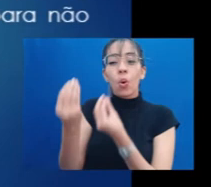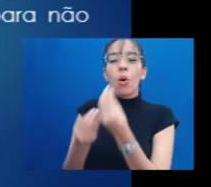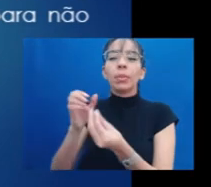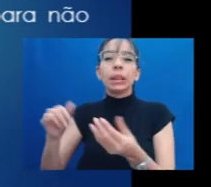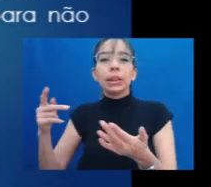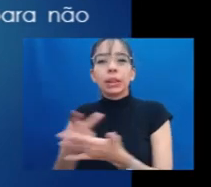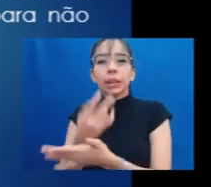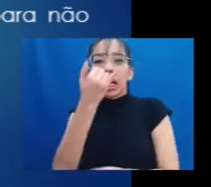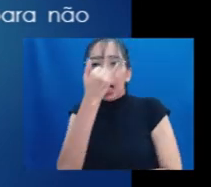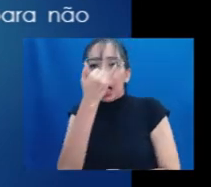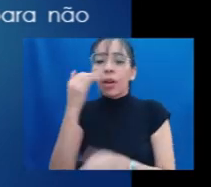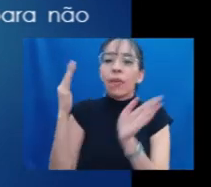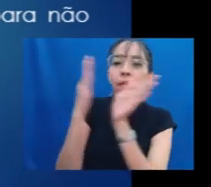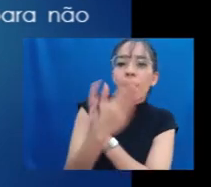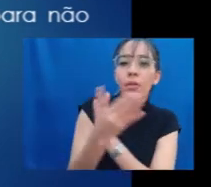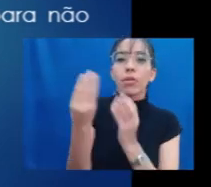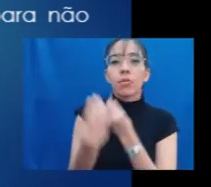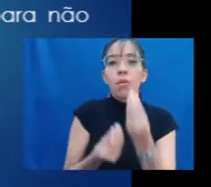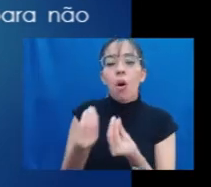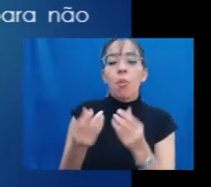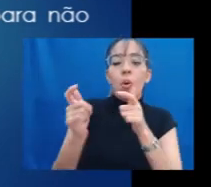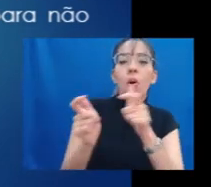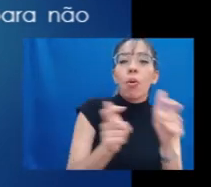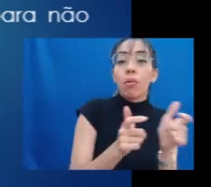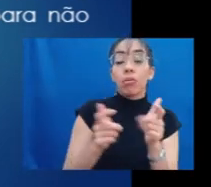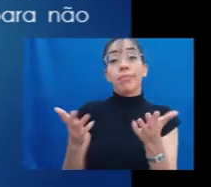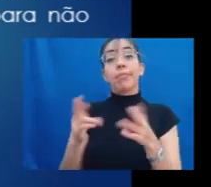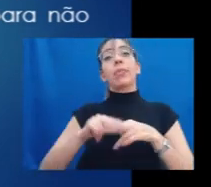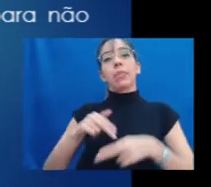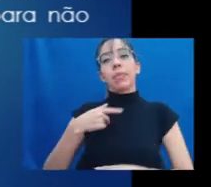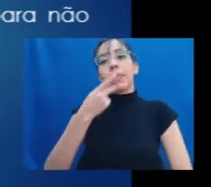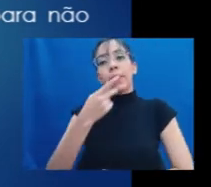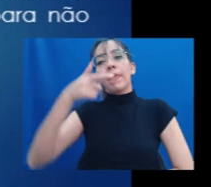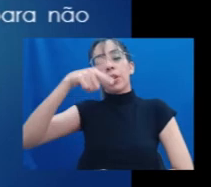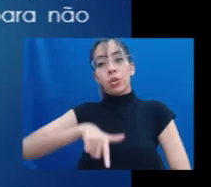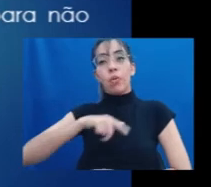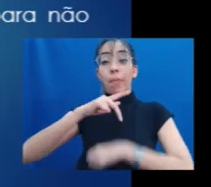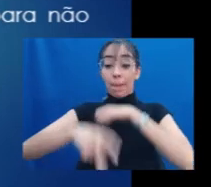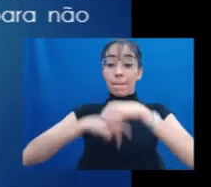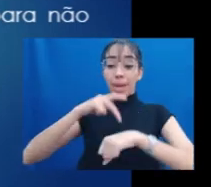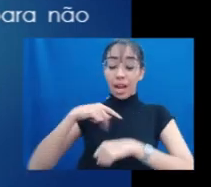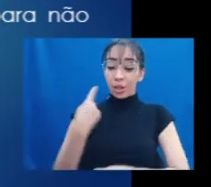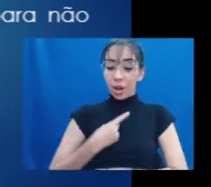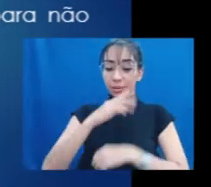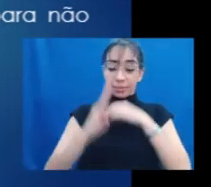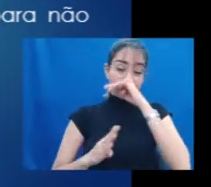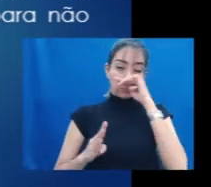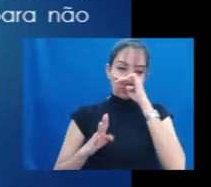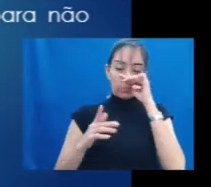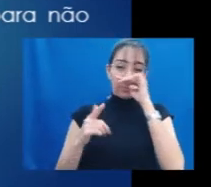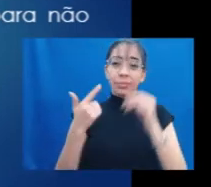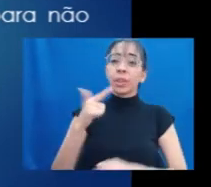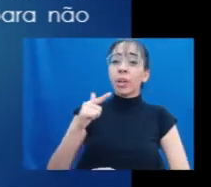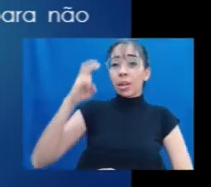investe muito nesse tipo de treinamento, né? Infelizmente, né, eu volto a afirmar sem dúvida alguma que no